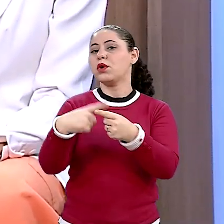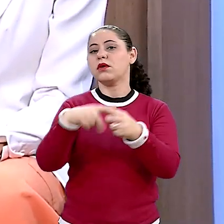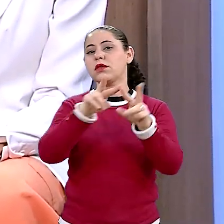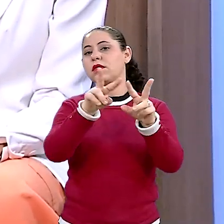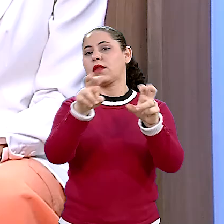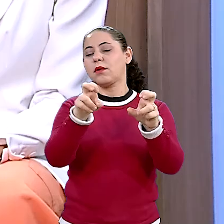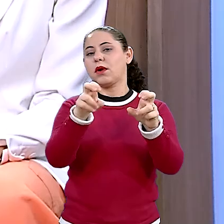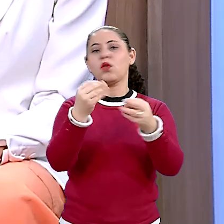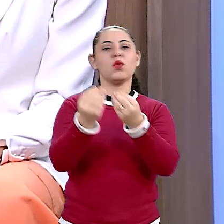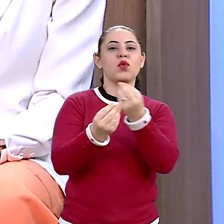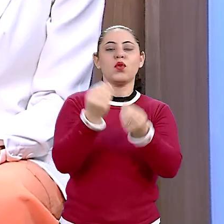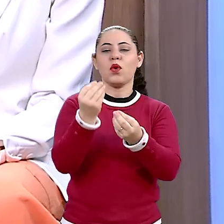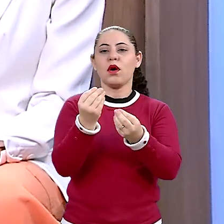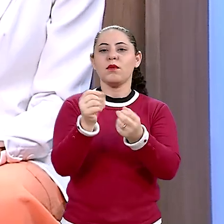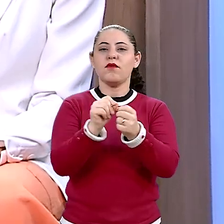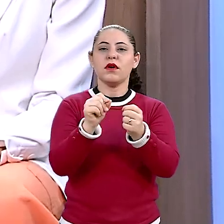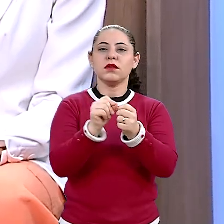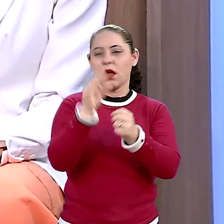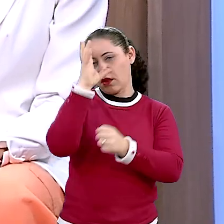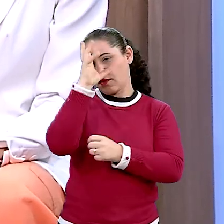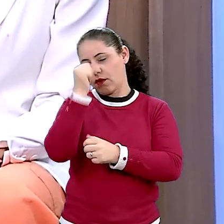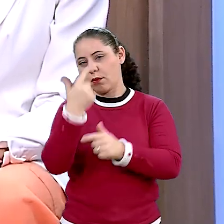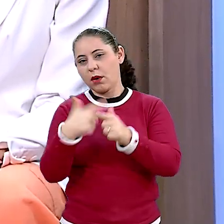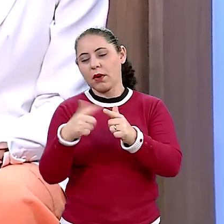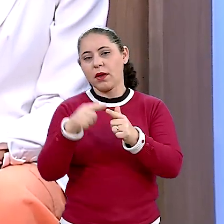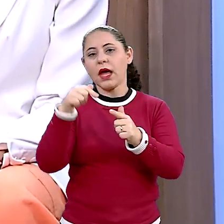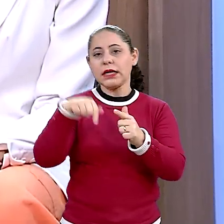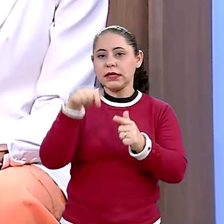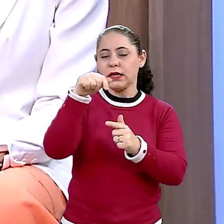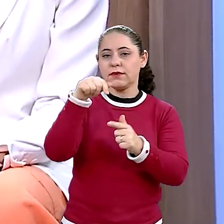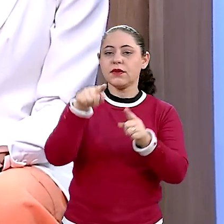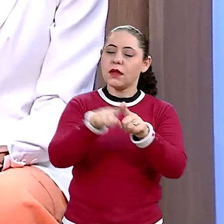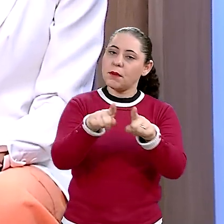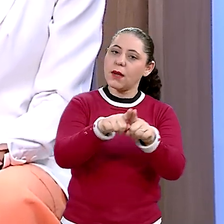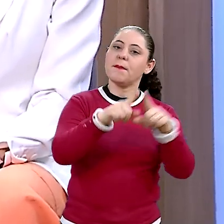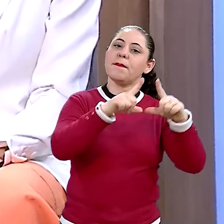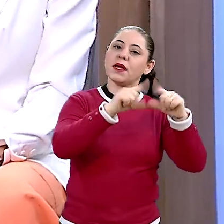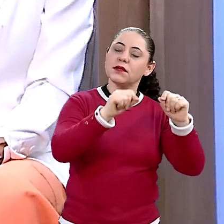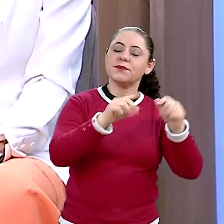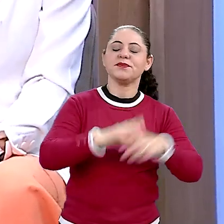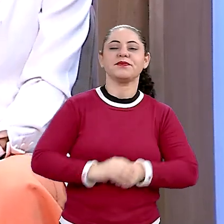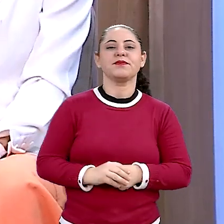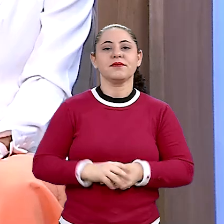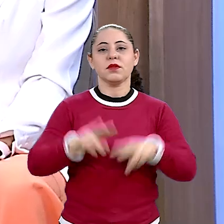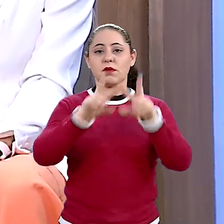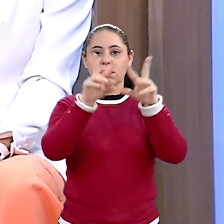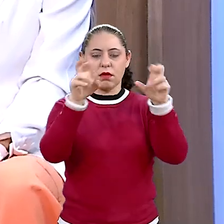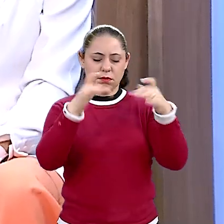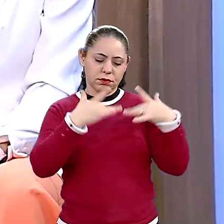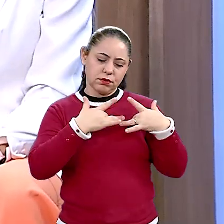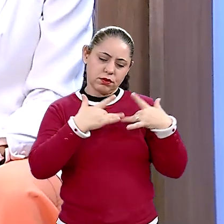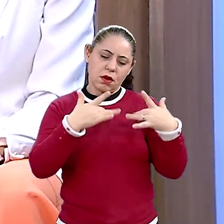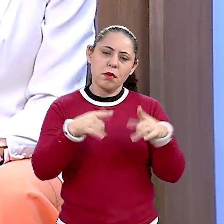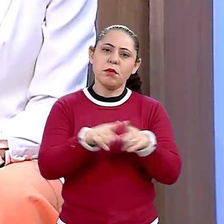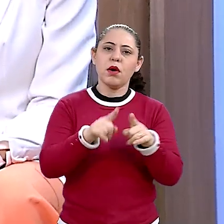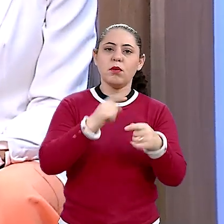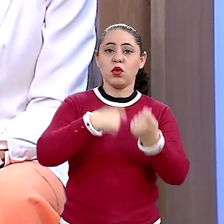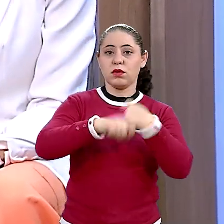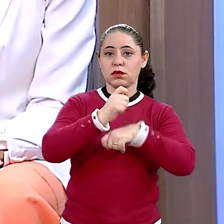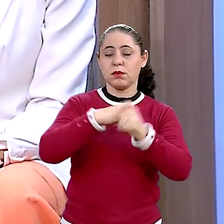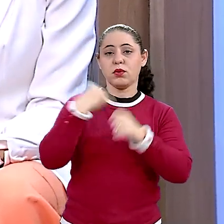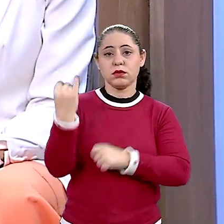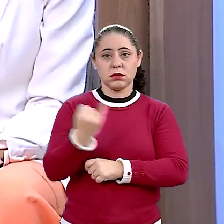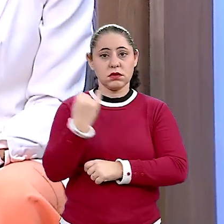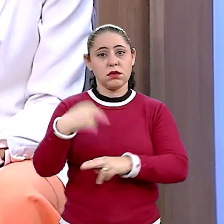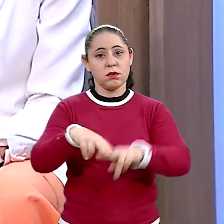sobre isso, de que maneira estão se desenrolando, tanto aqui em Mato Grosso do Sul quanto também lá em Brasília, junto ao governo federal. Certo, e é um tema sensível também para a economia aqui do